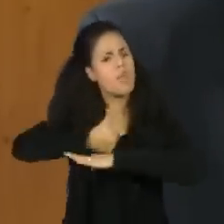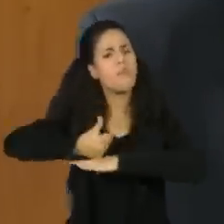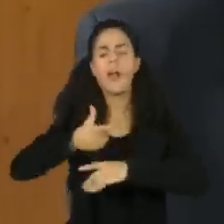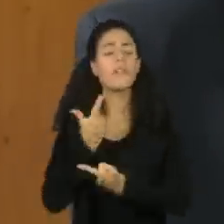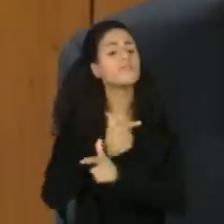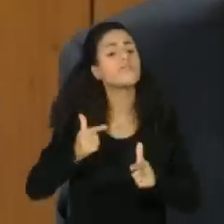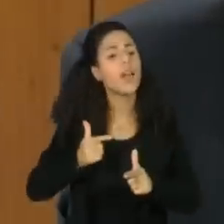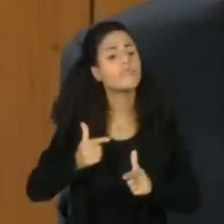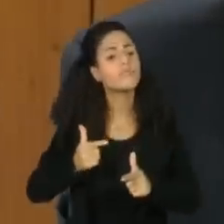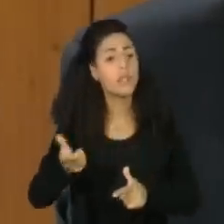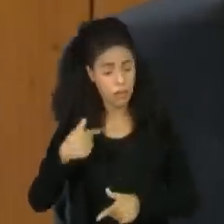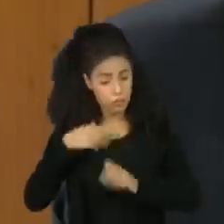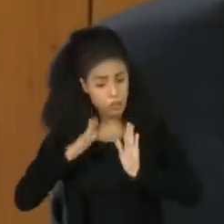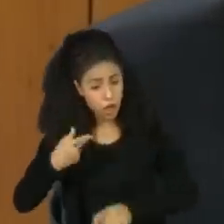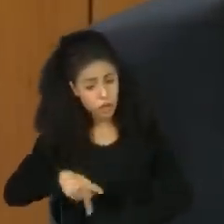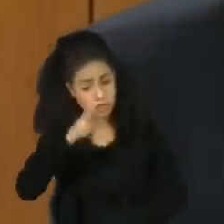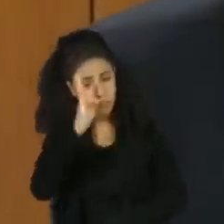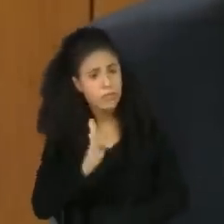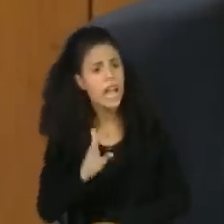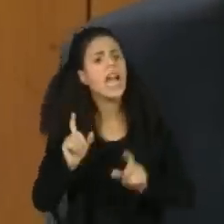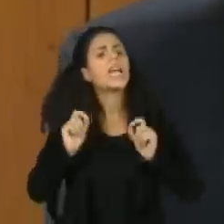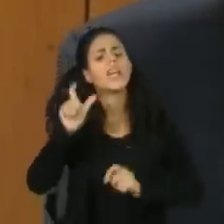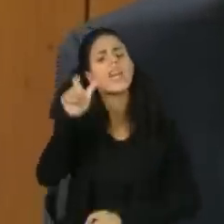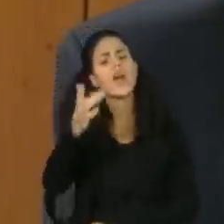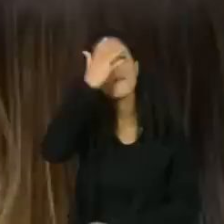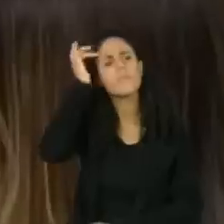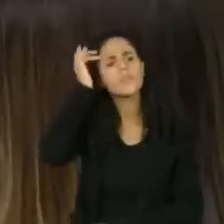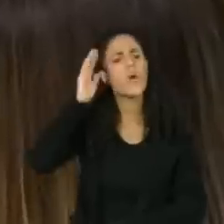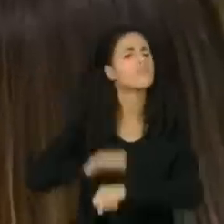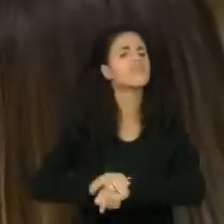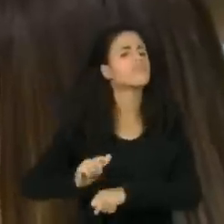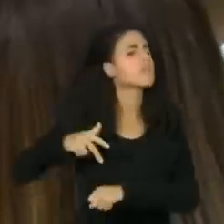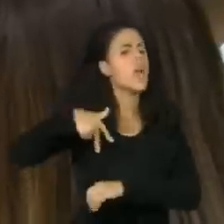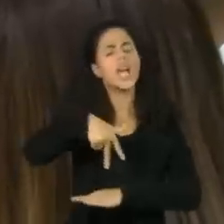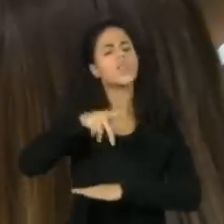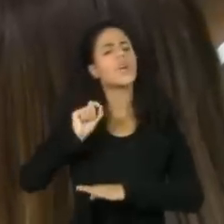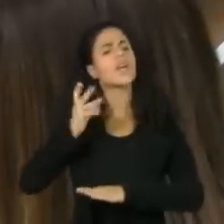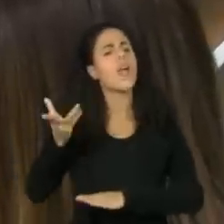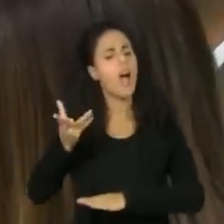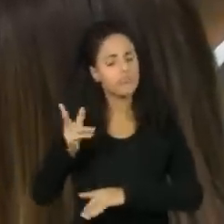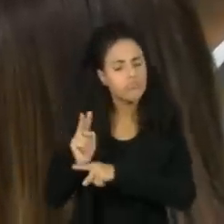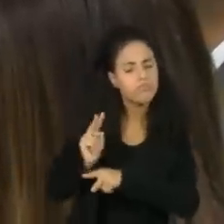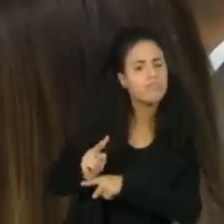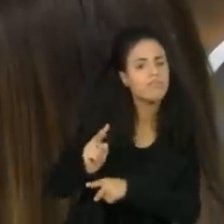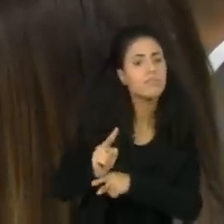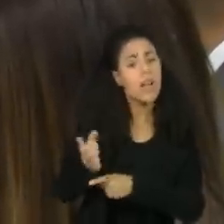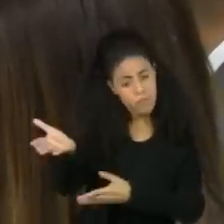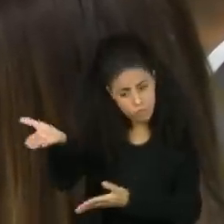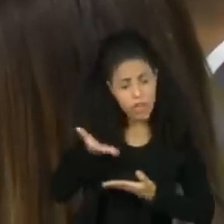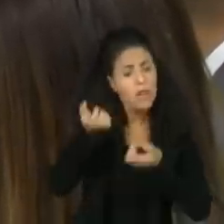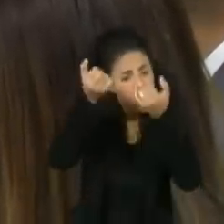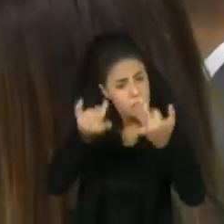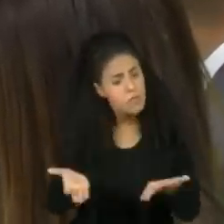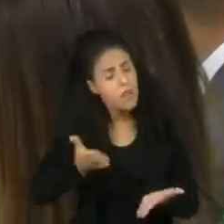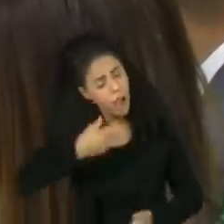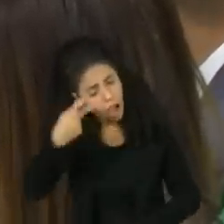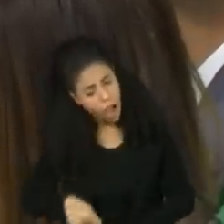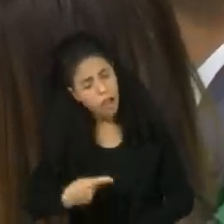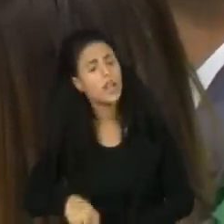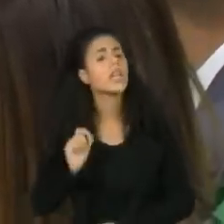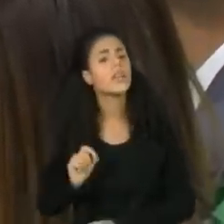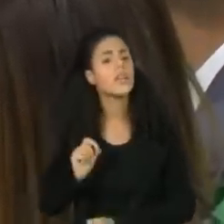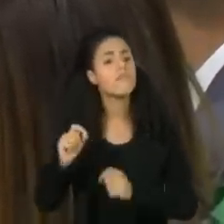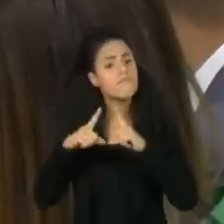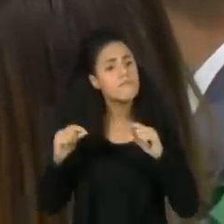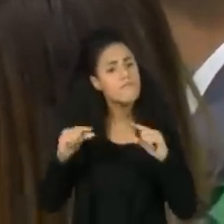nenhum país do mundo tem moral para falar até mandei ver quem é o cara que tá na frente do INPE participa ele fazia ele vai ter que vir se explicar aqui em Brasília